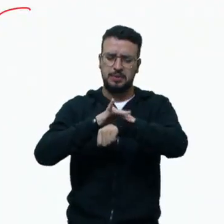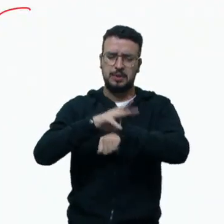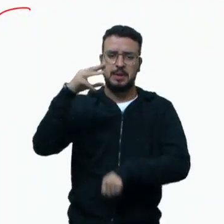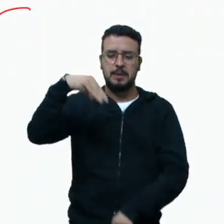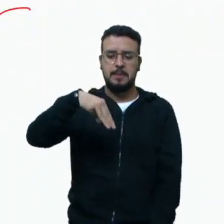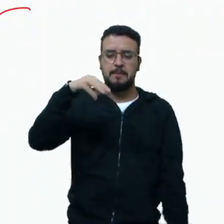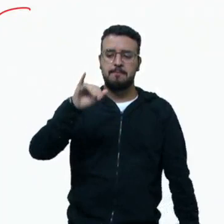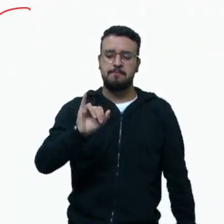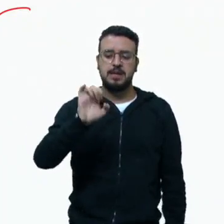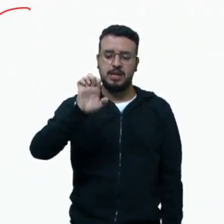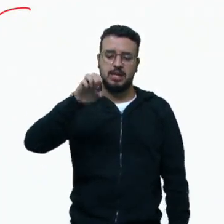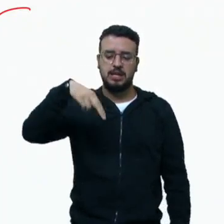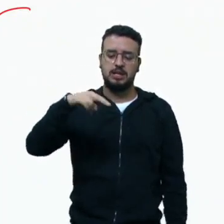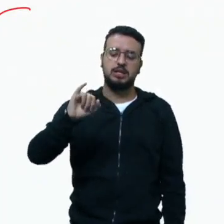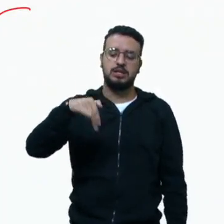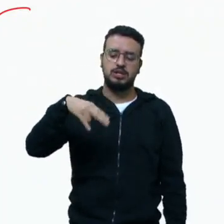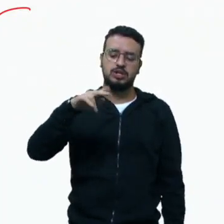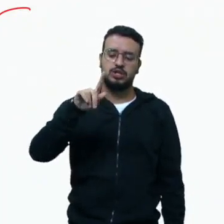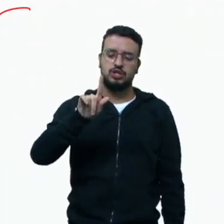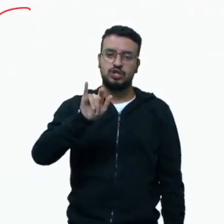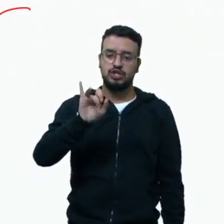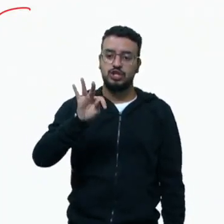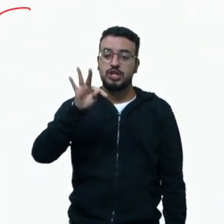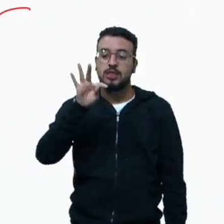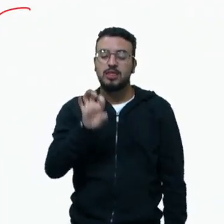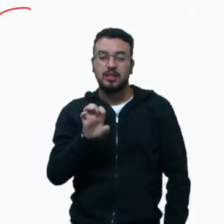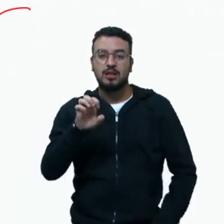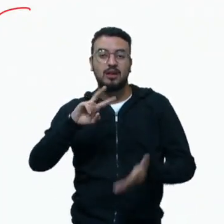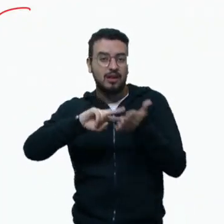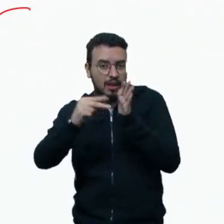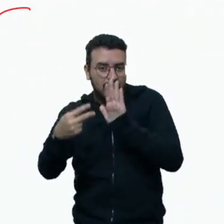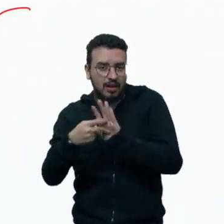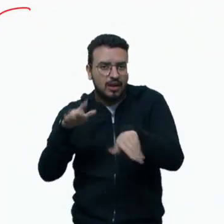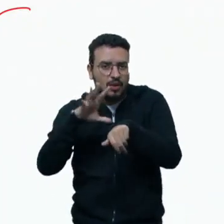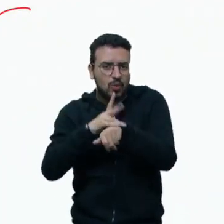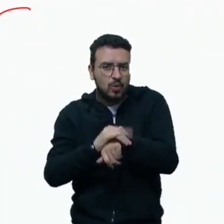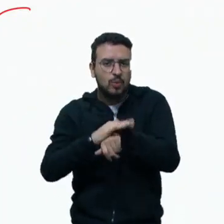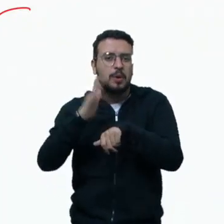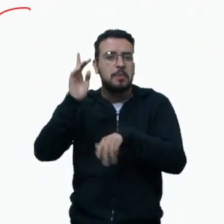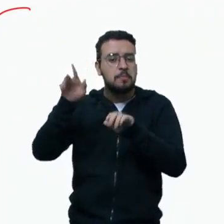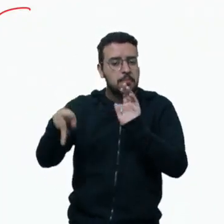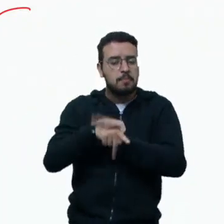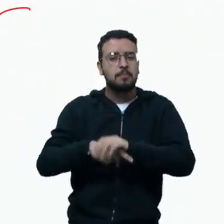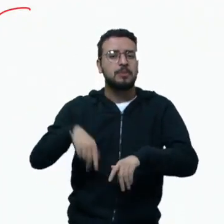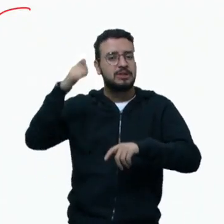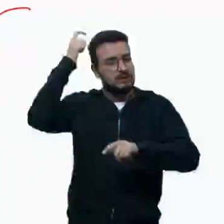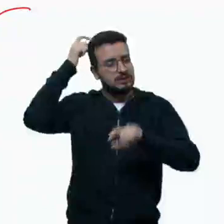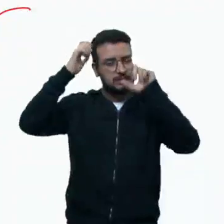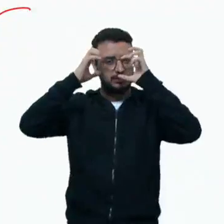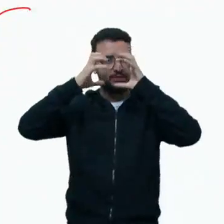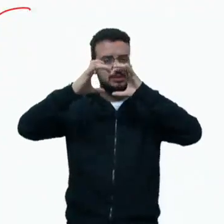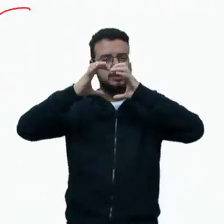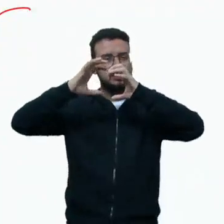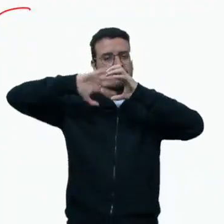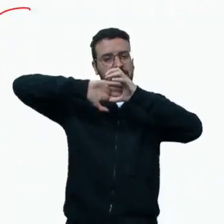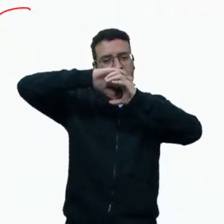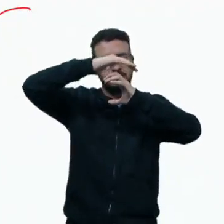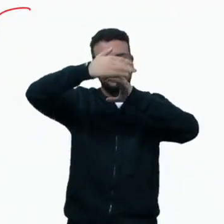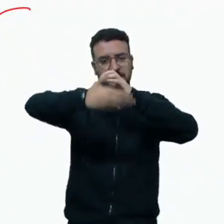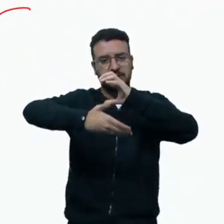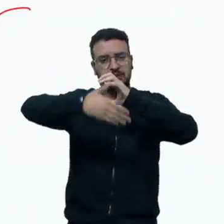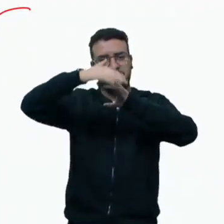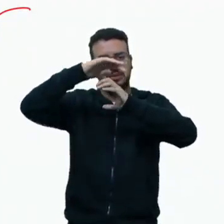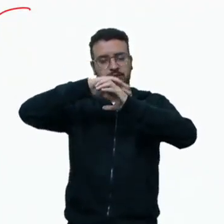inflamação nessa camada? Exatamente. Por isso que a meningite ela pode afetar, né? Em muitos casos ela afeta o